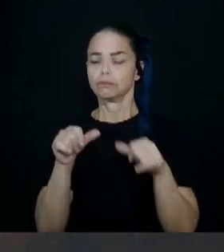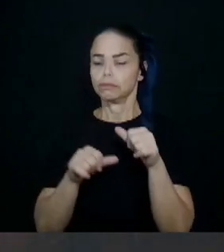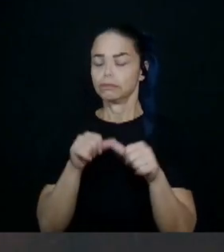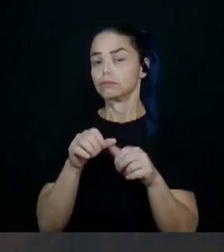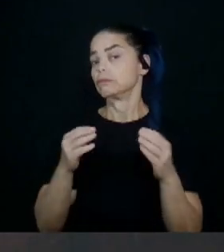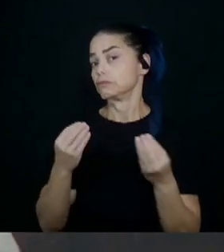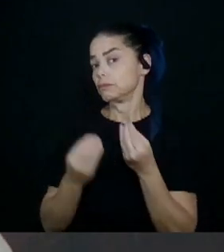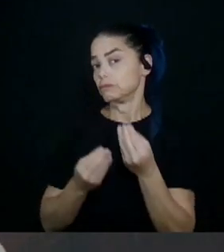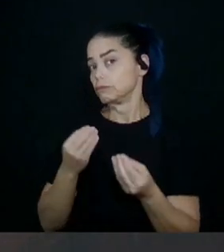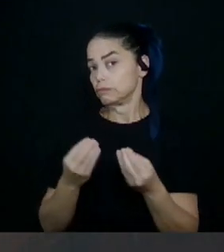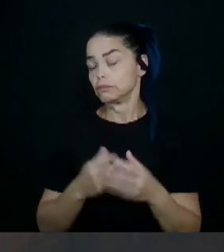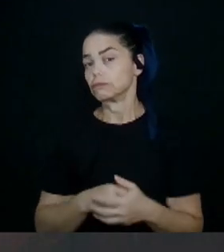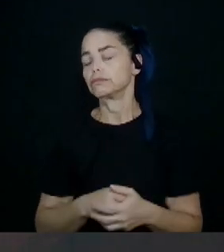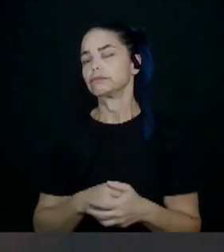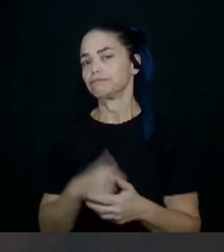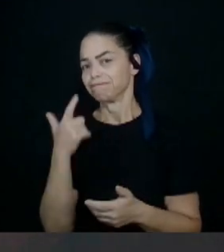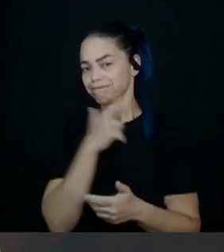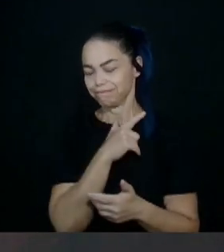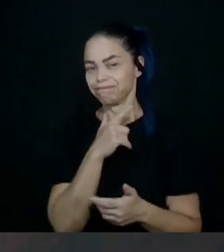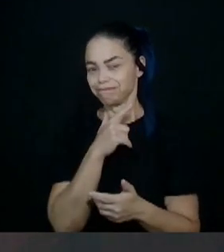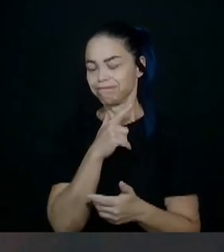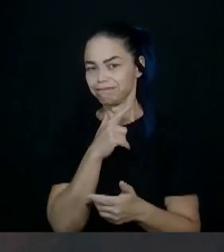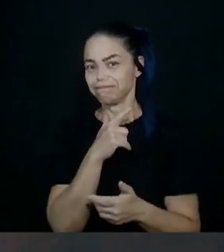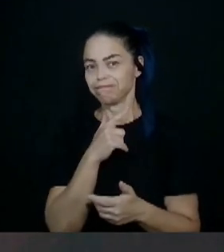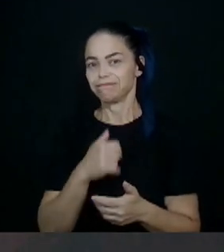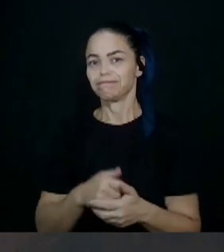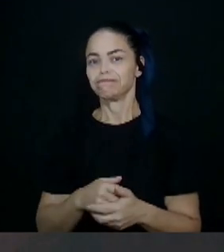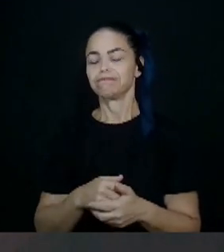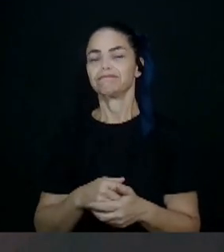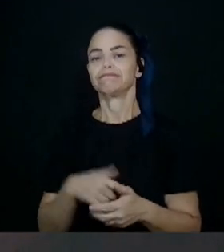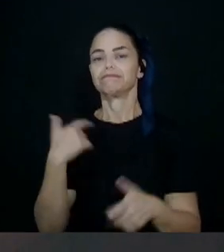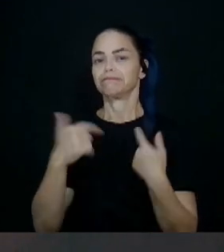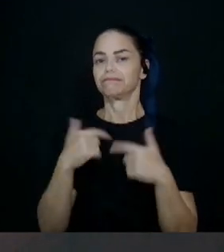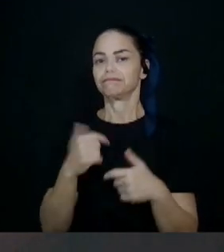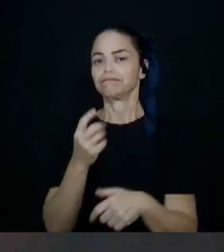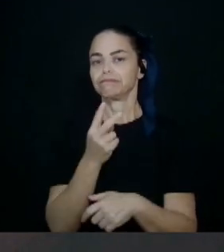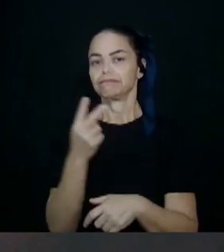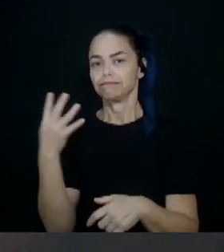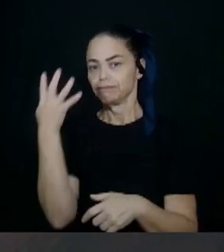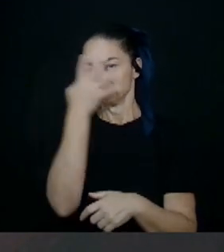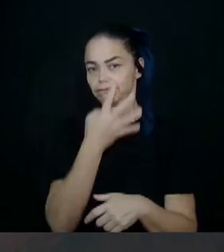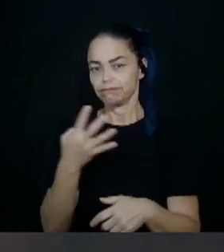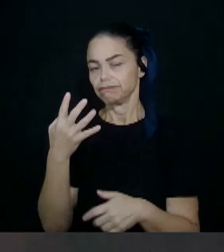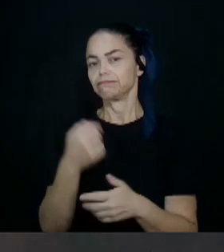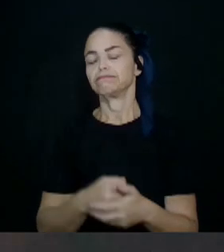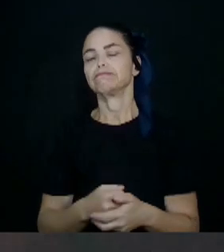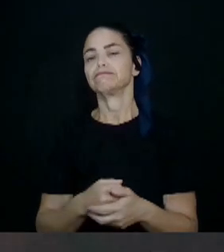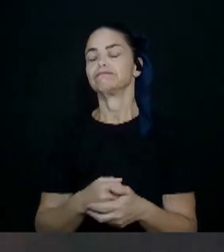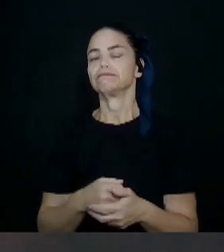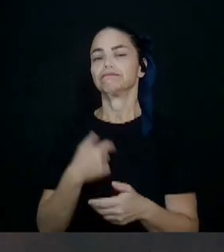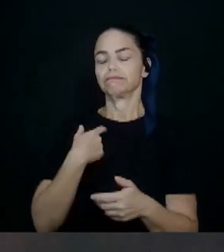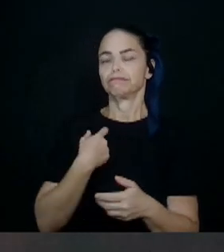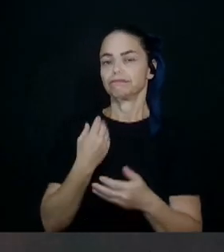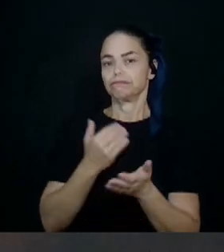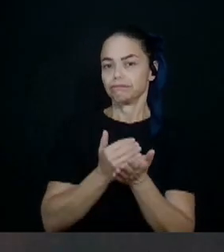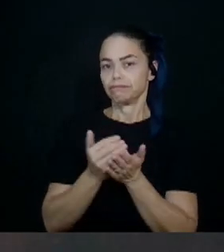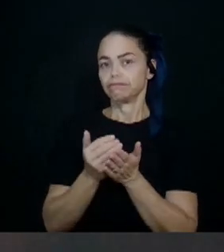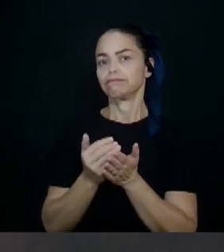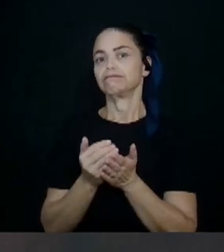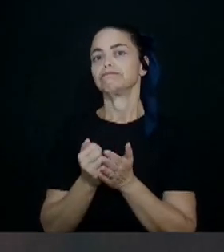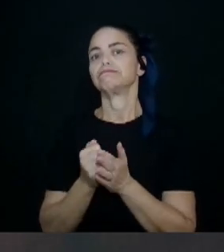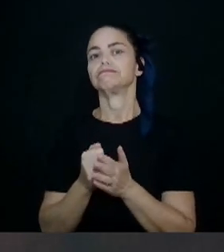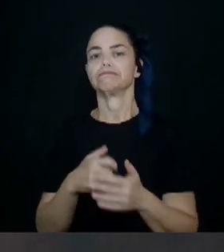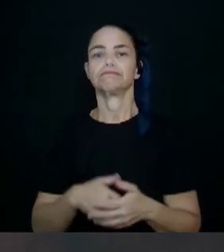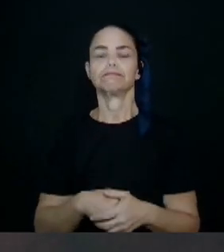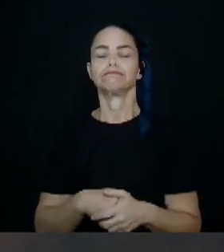Como que eu consigo dividir isso? Né? Nós já estamos trabalhando 24 horas. Eu acho que o processo começa mesmo por uma questão